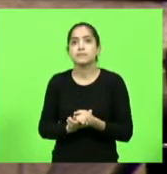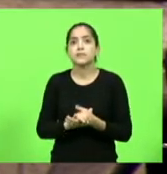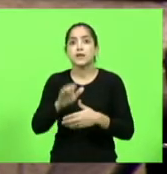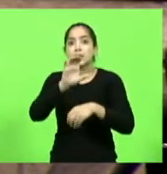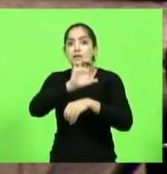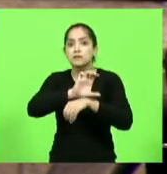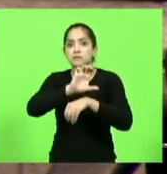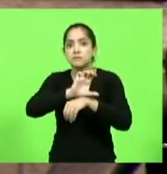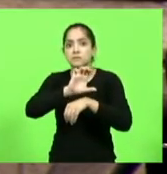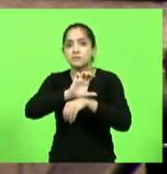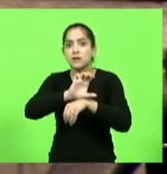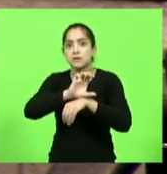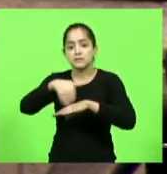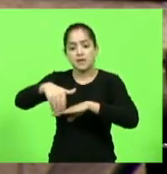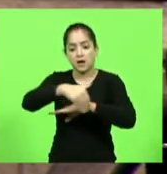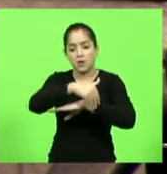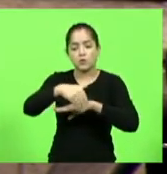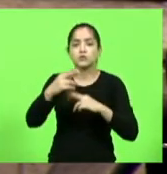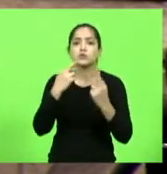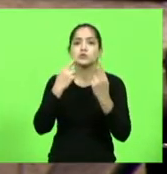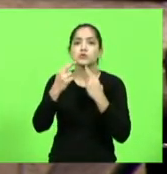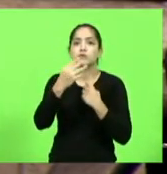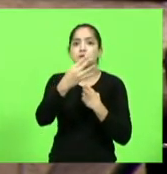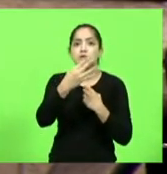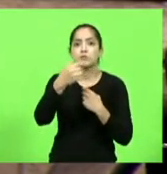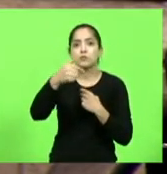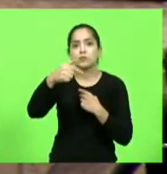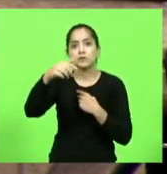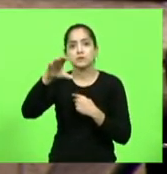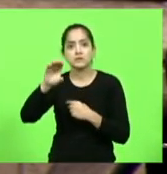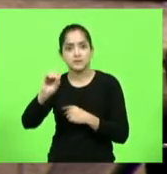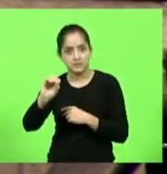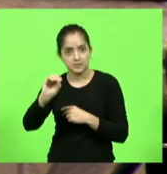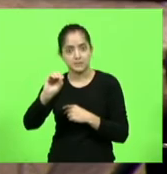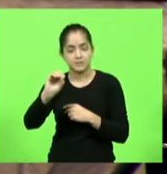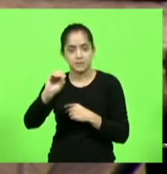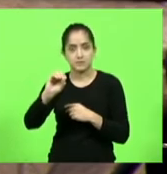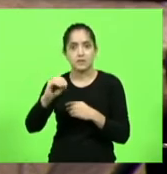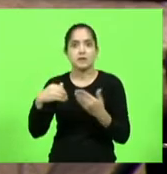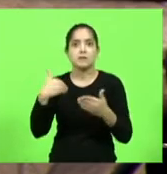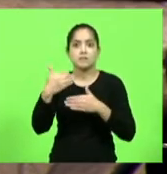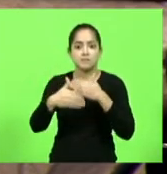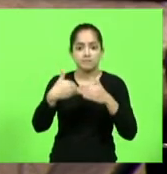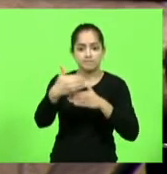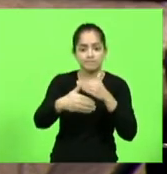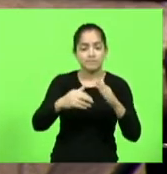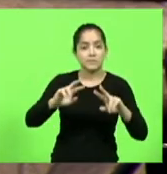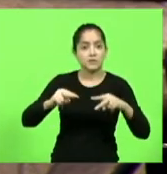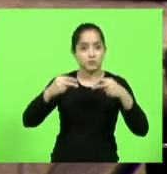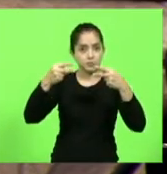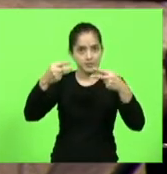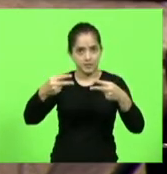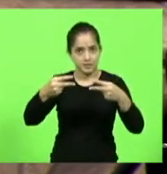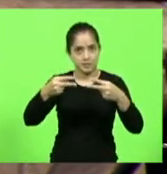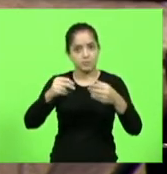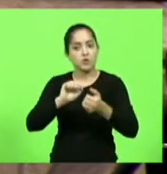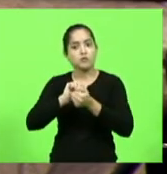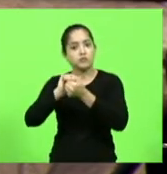estadualizasse a 470 para que o governador Luiz Henrique pudesse fazer o processo de concessão e duplicação. Eu fui junto.